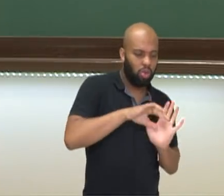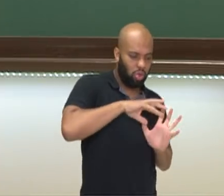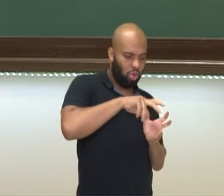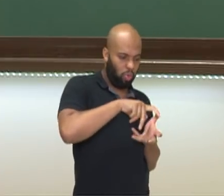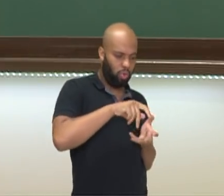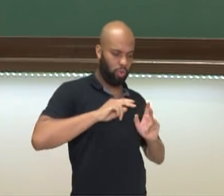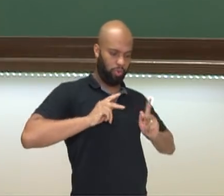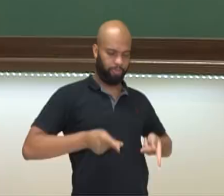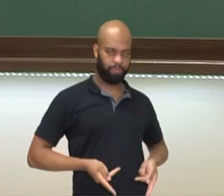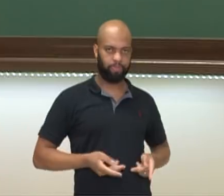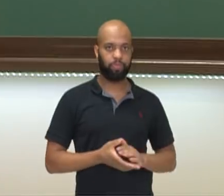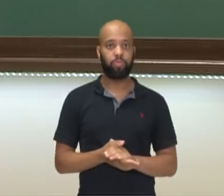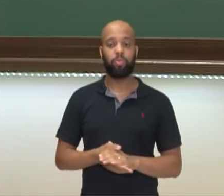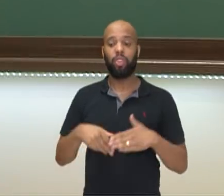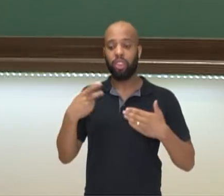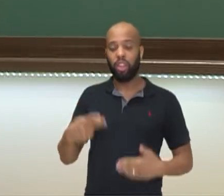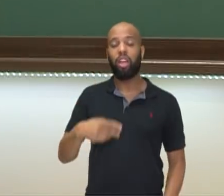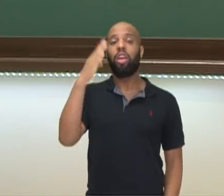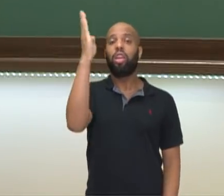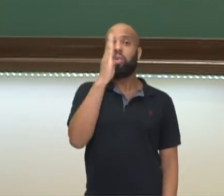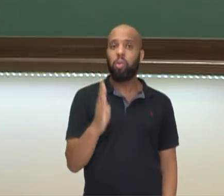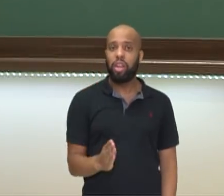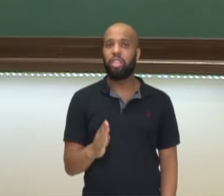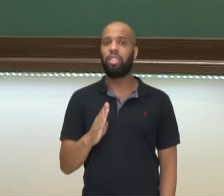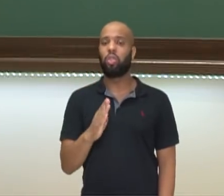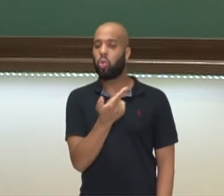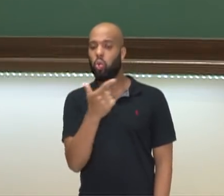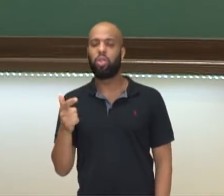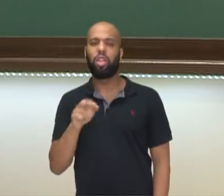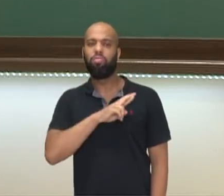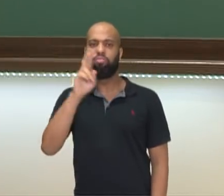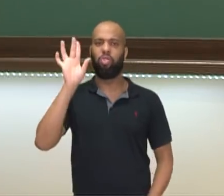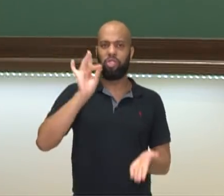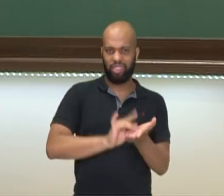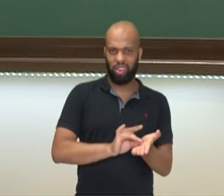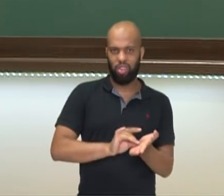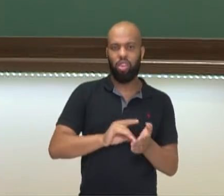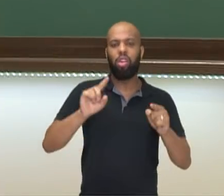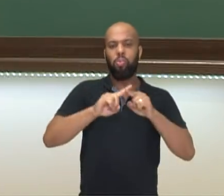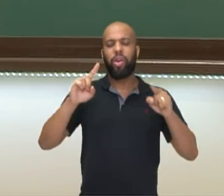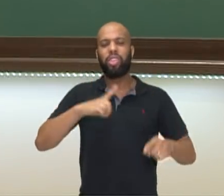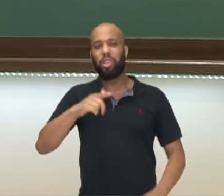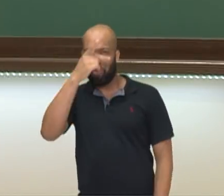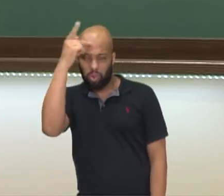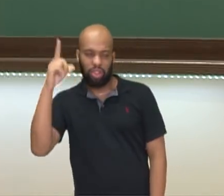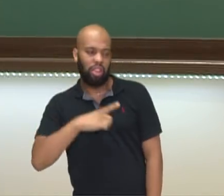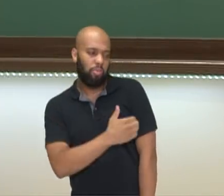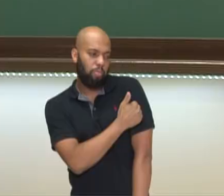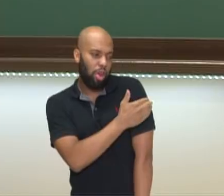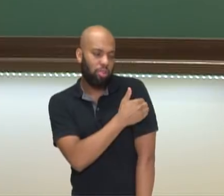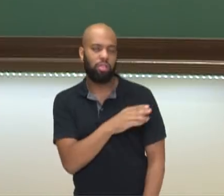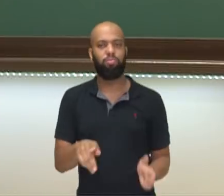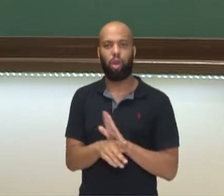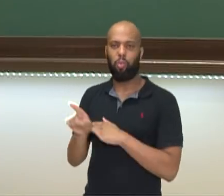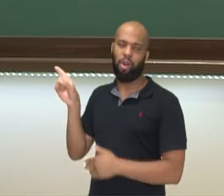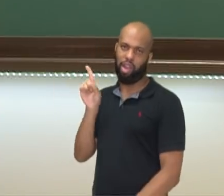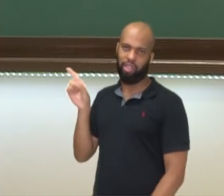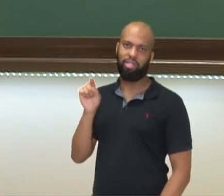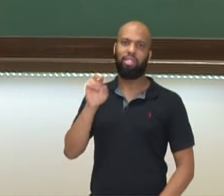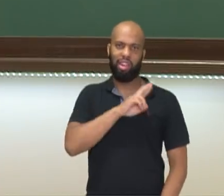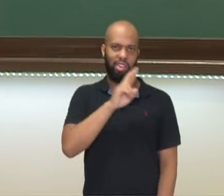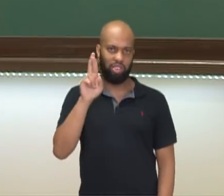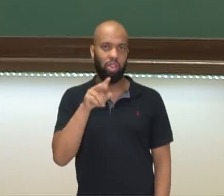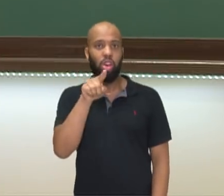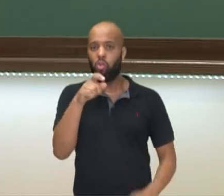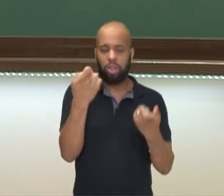o Brasil é um estado laico, ou seja, não tem religião oficial, mas tem o dever de proteger a liberdade religiosa. Você